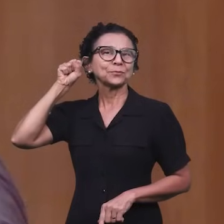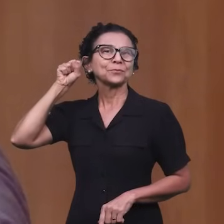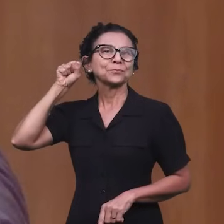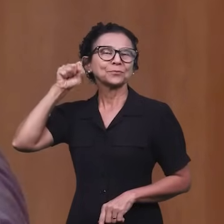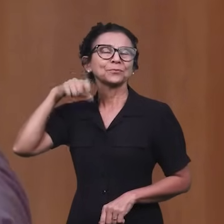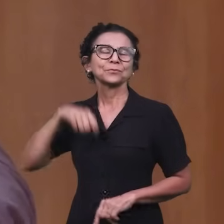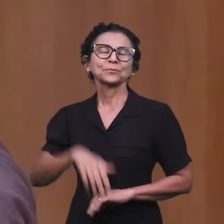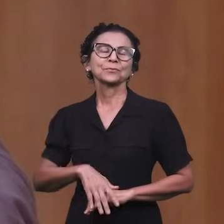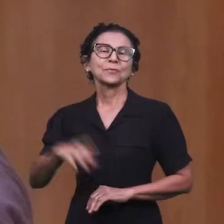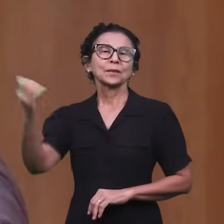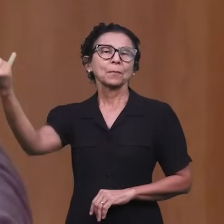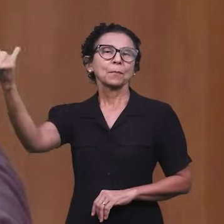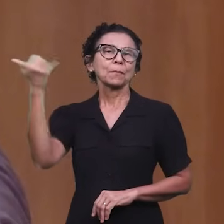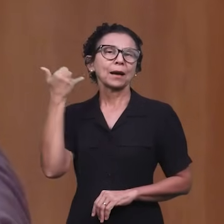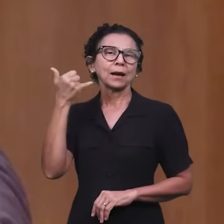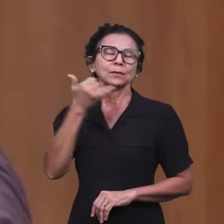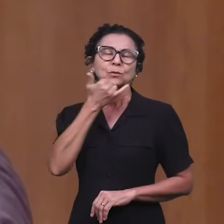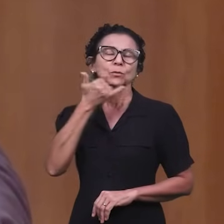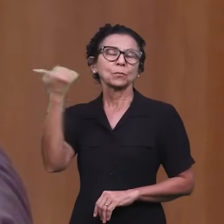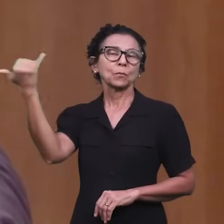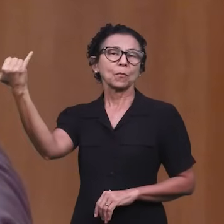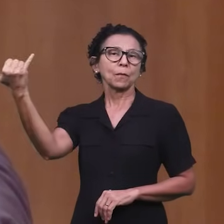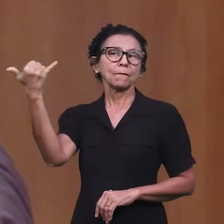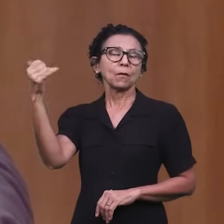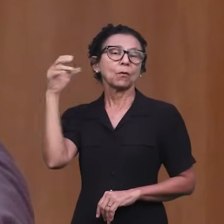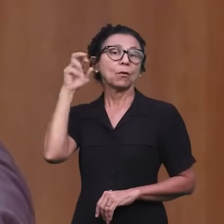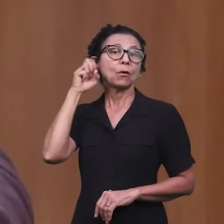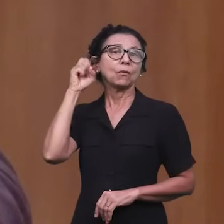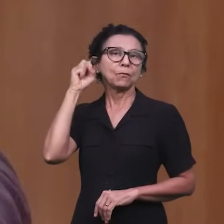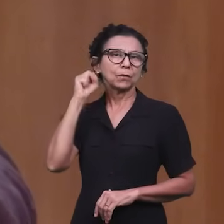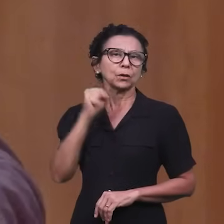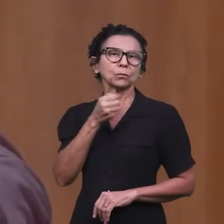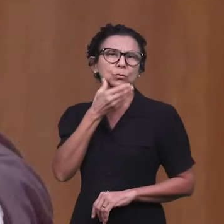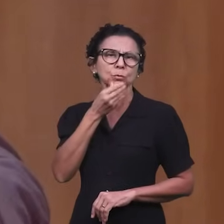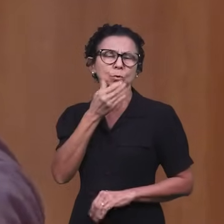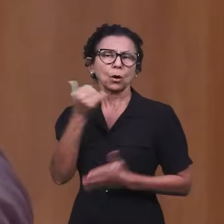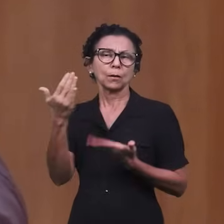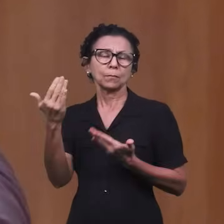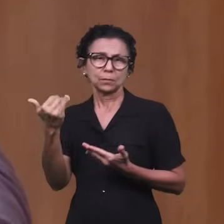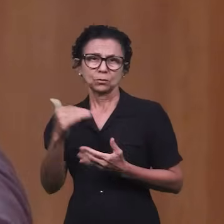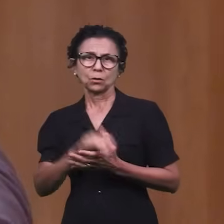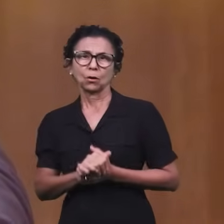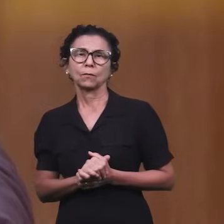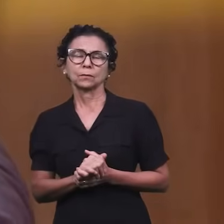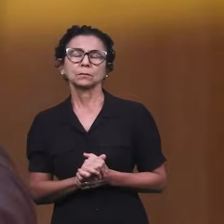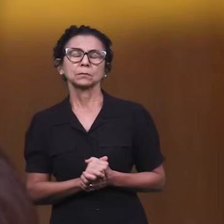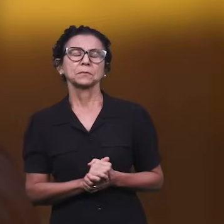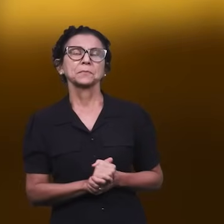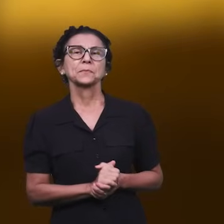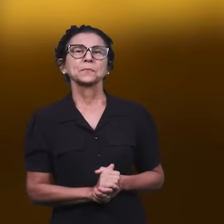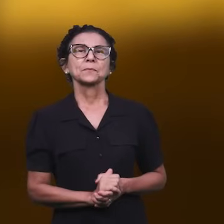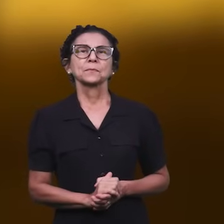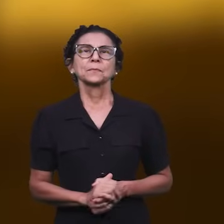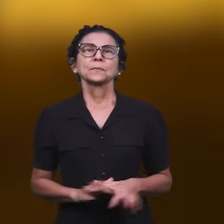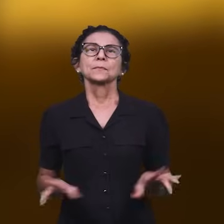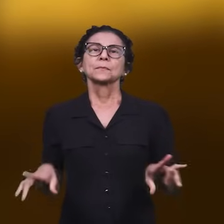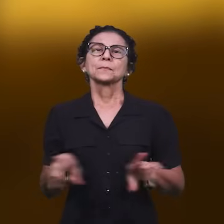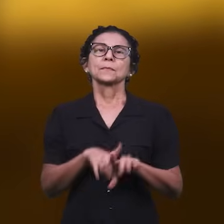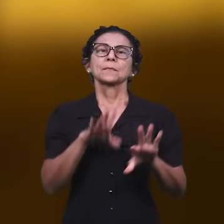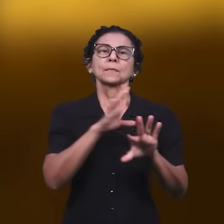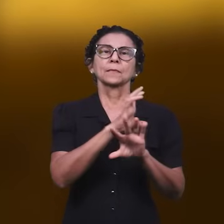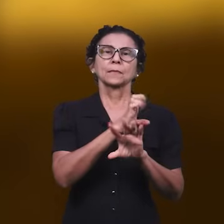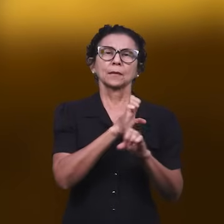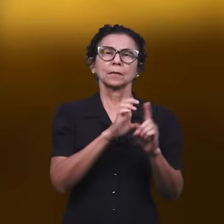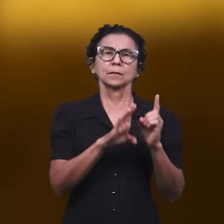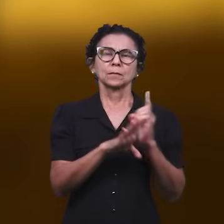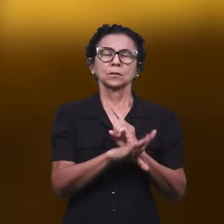lá em Apocalipse, temos até estudado na escola bíblica dominical, e um dos versículos que mais ouvimos é: aquele que tem ouvidos, ouça o